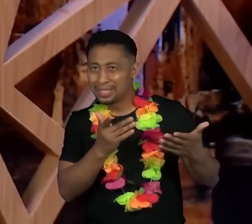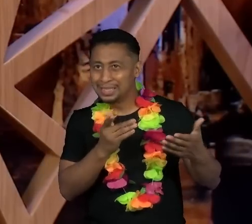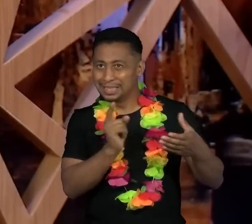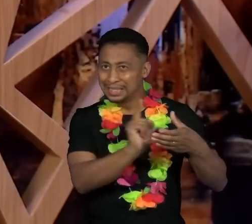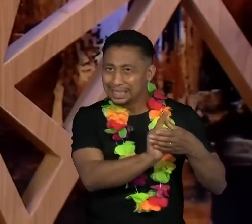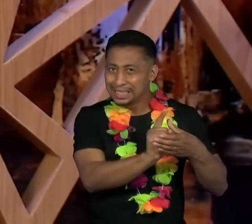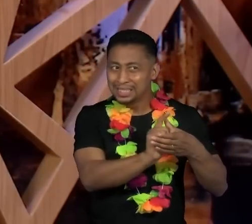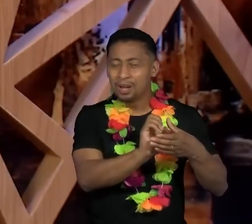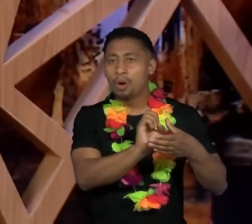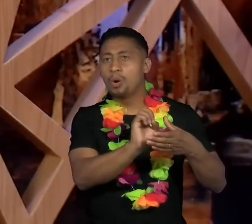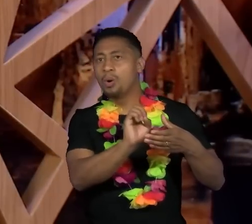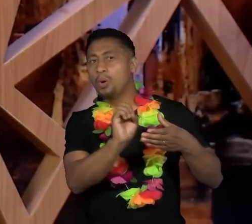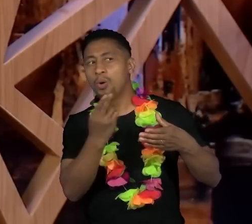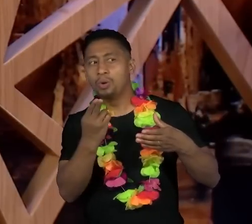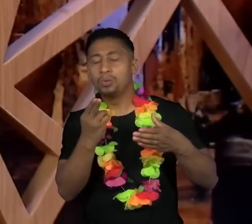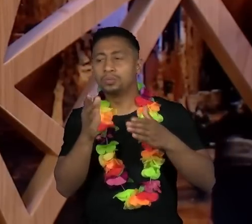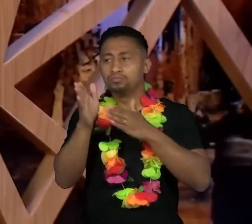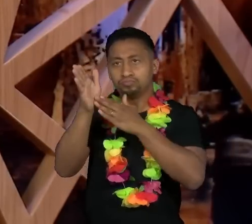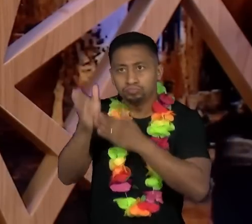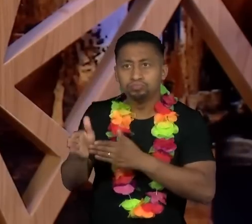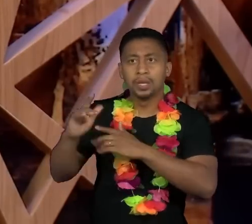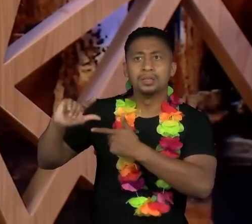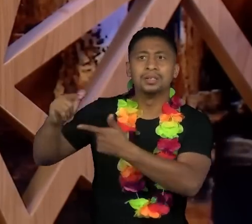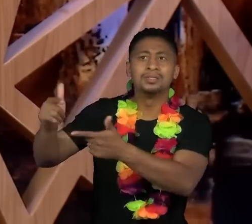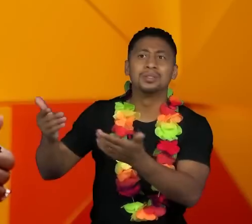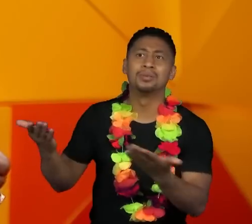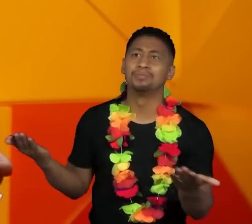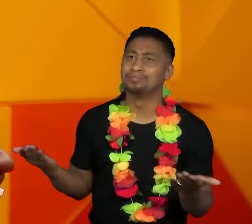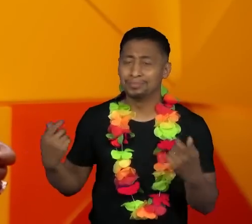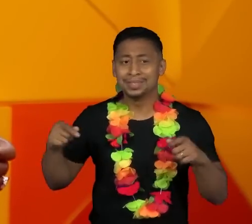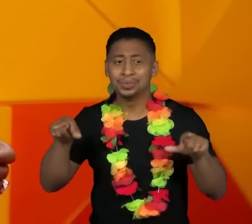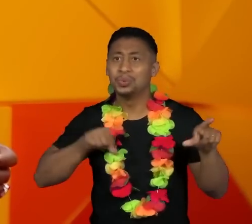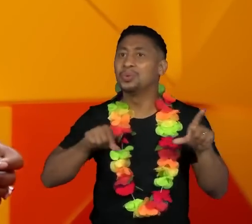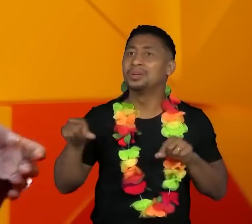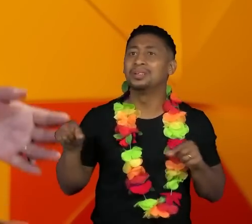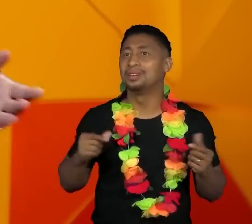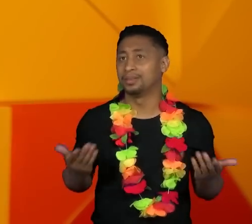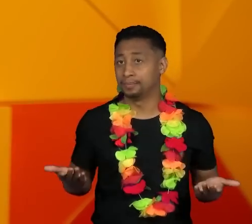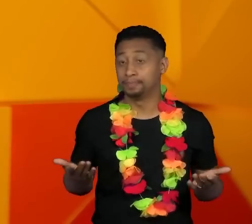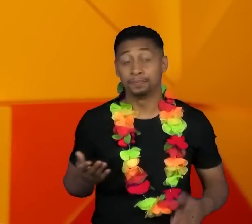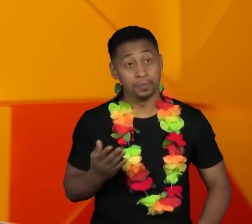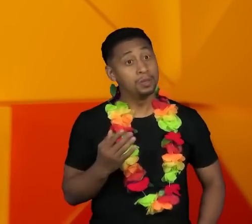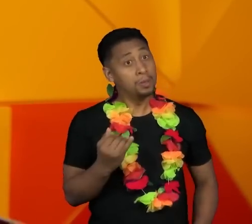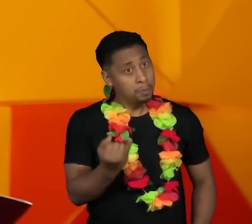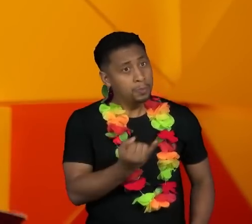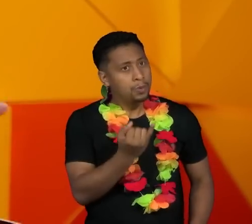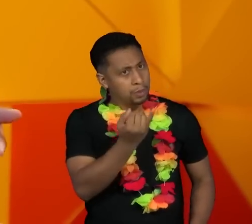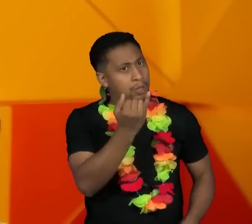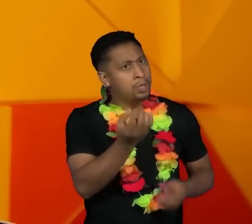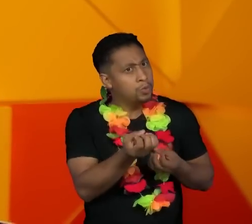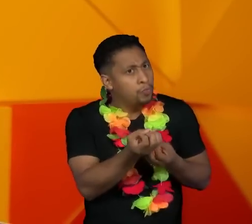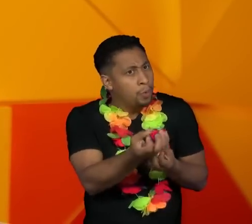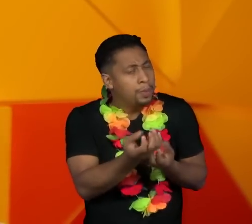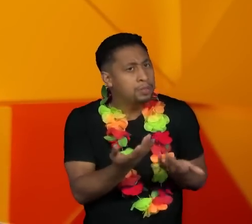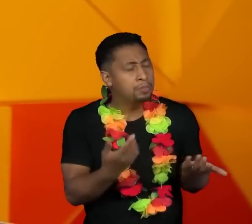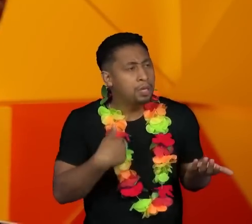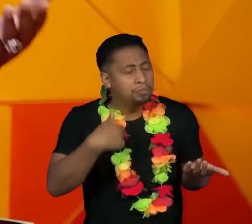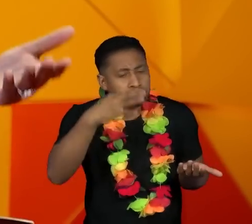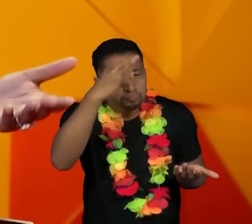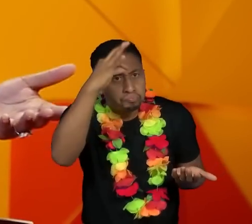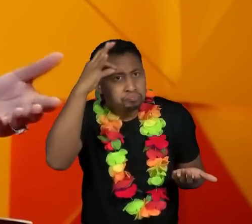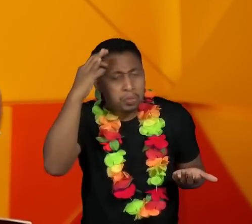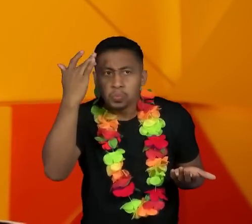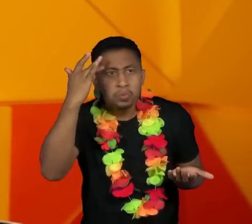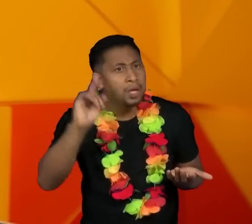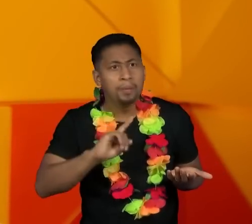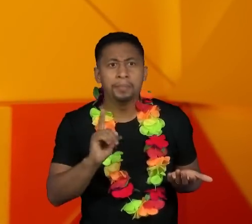histórico. A Vai-Vai é a escola de samba mais negra que a gente tem em São Paulo. Nossa, que importante isso que você trouxe, porque eu, na minha ignorância, acreditava que era muito mais